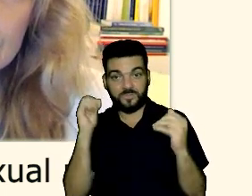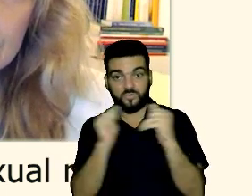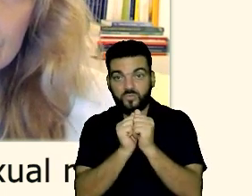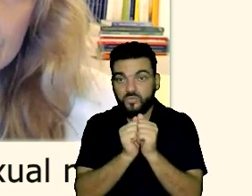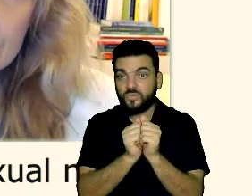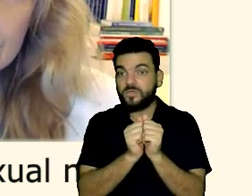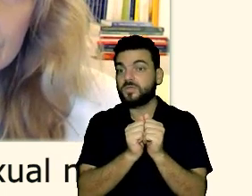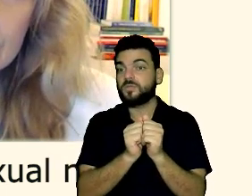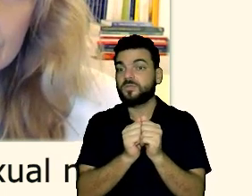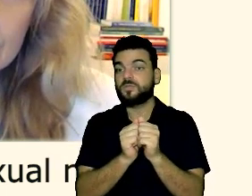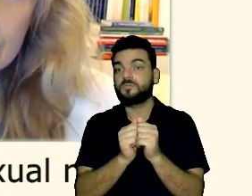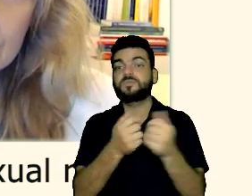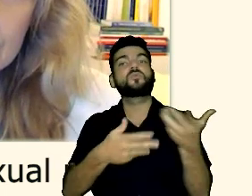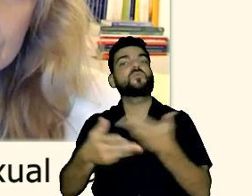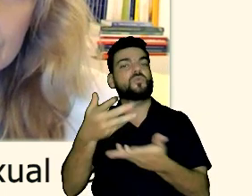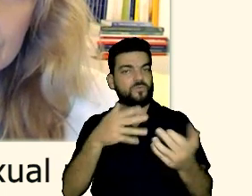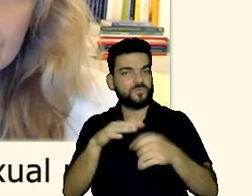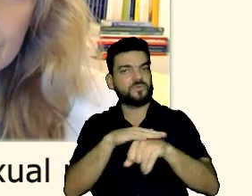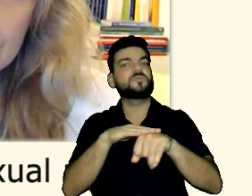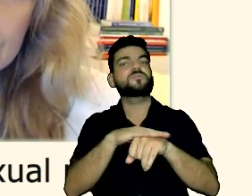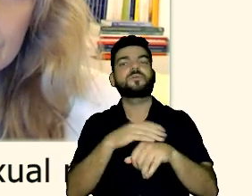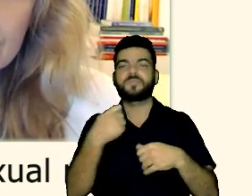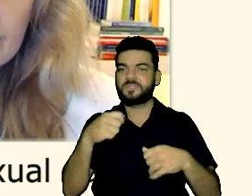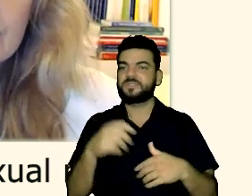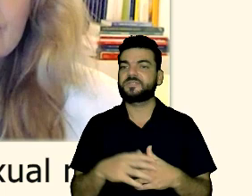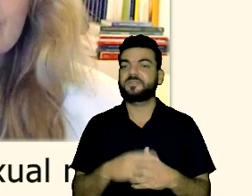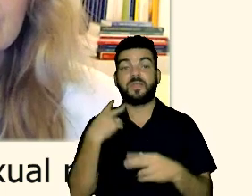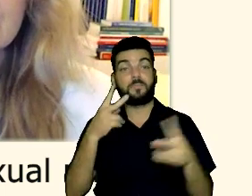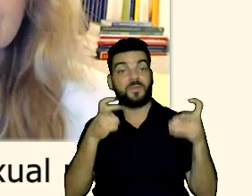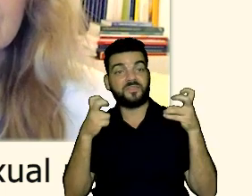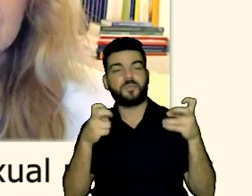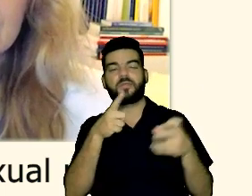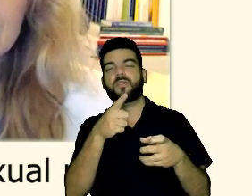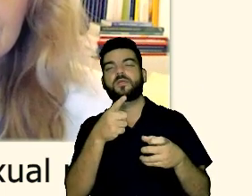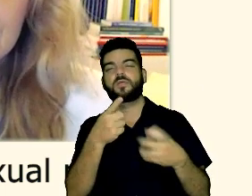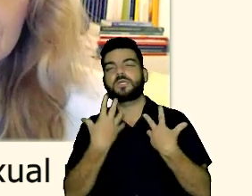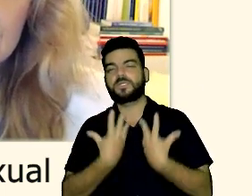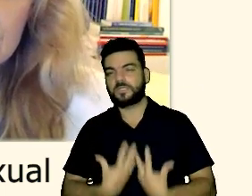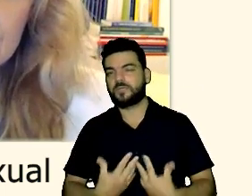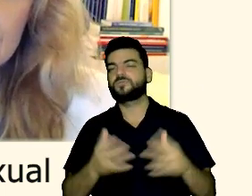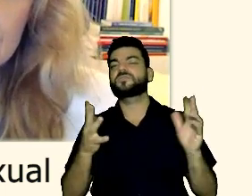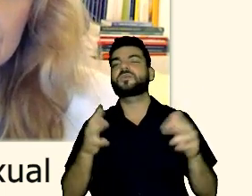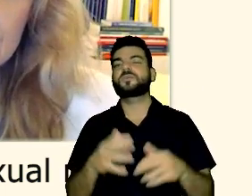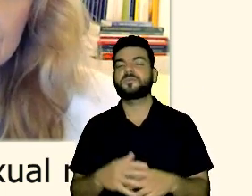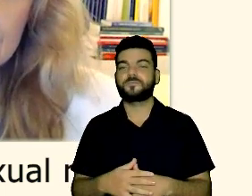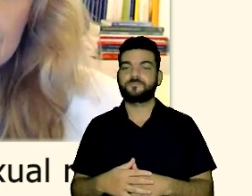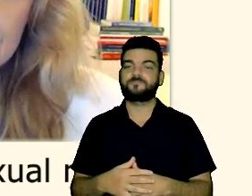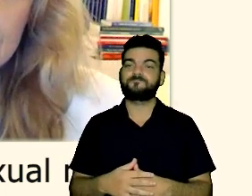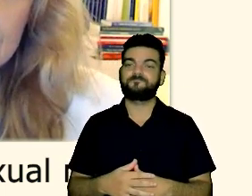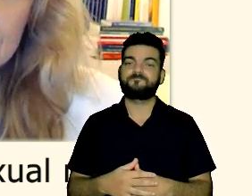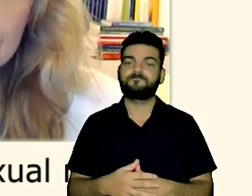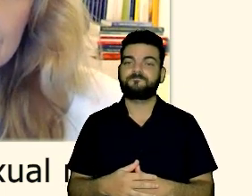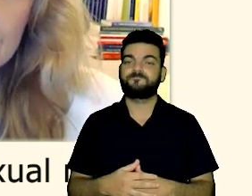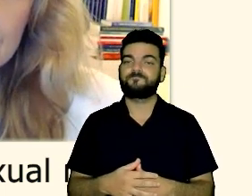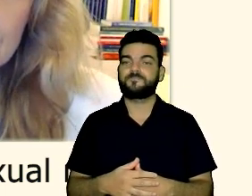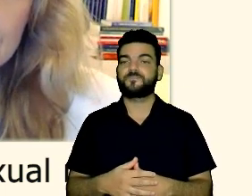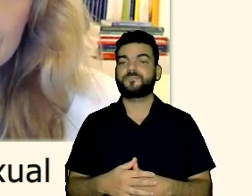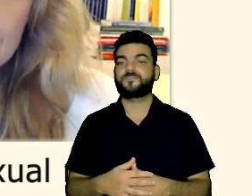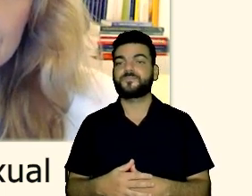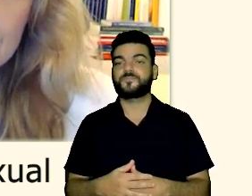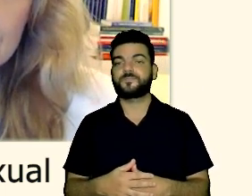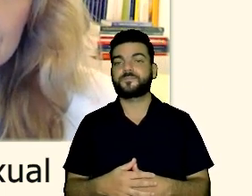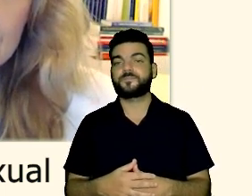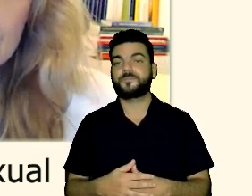quem convive com a pessoa mais intimamente, geralmente é ela que vê o sinal de que tem alguma coisa